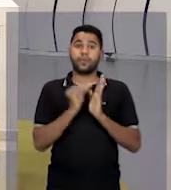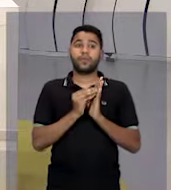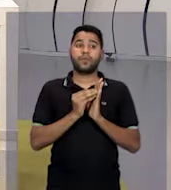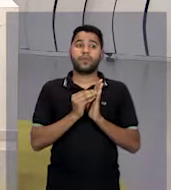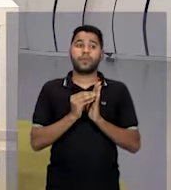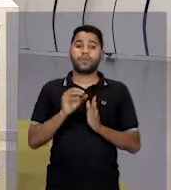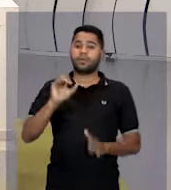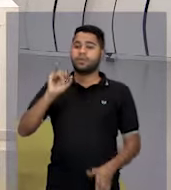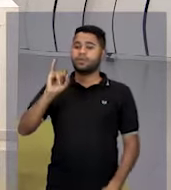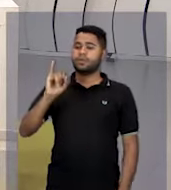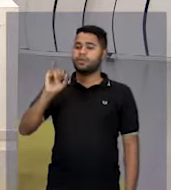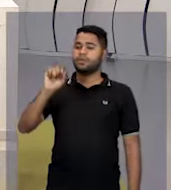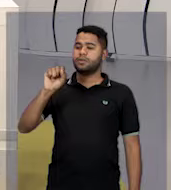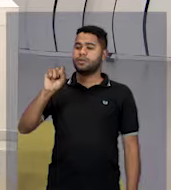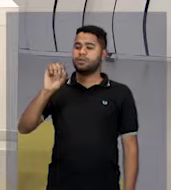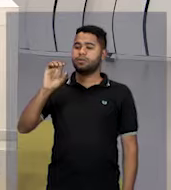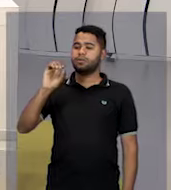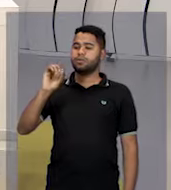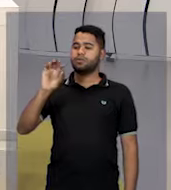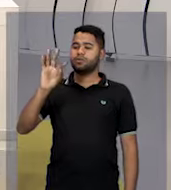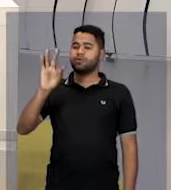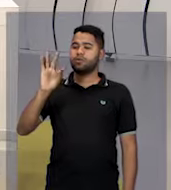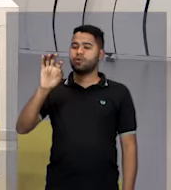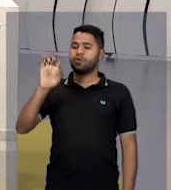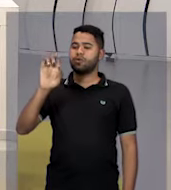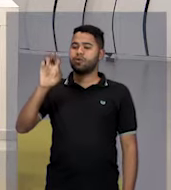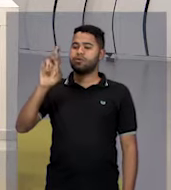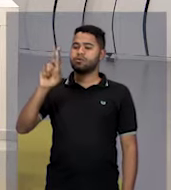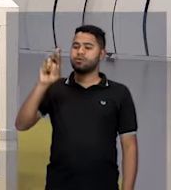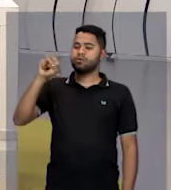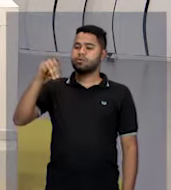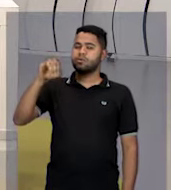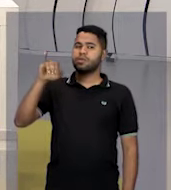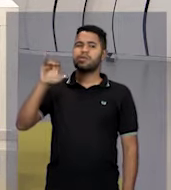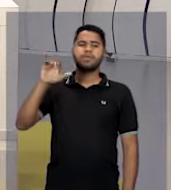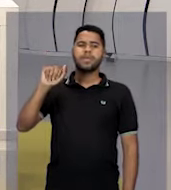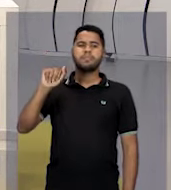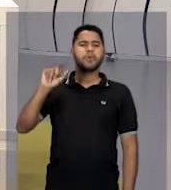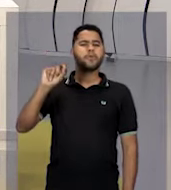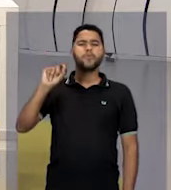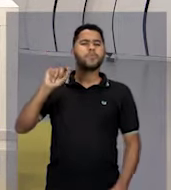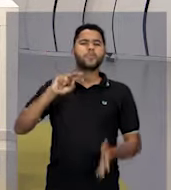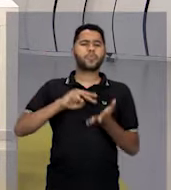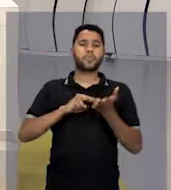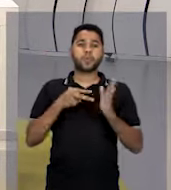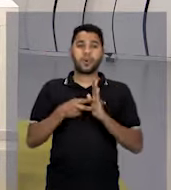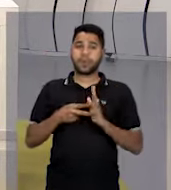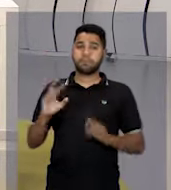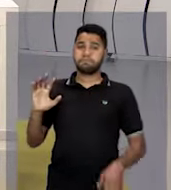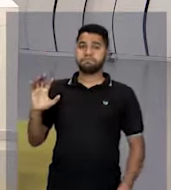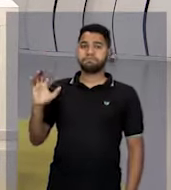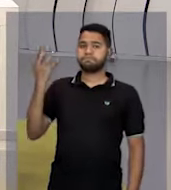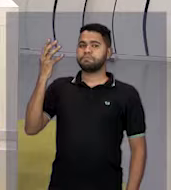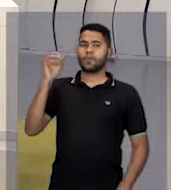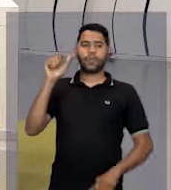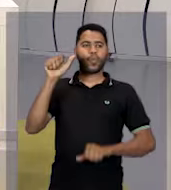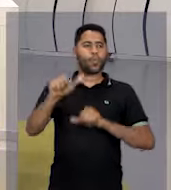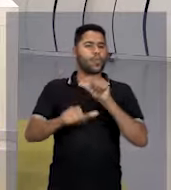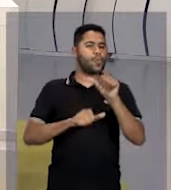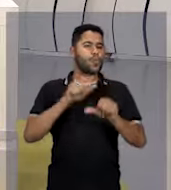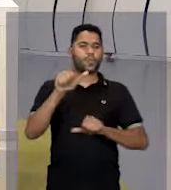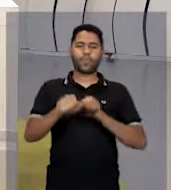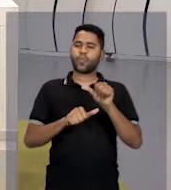a isotérmica. O que quer dizer a isotérmica? É uma situação onde eu não altero